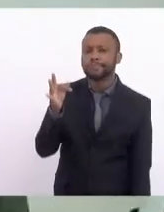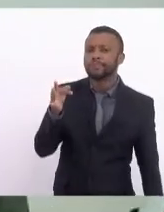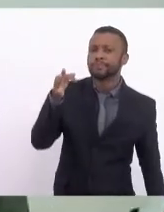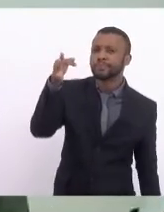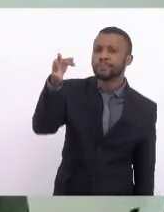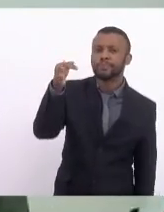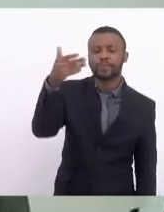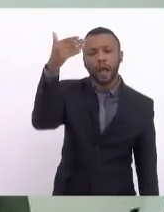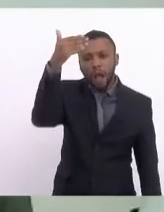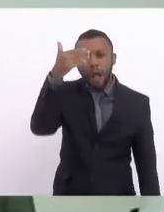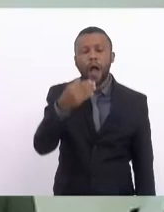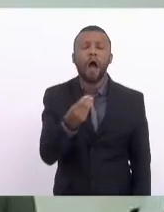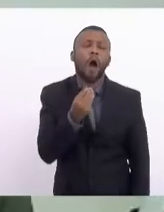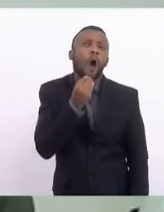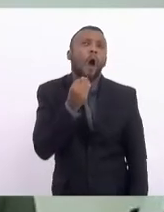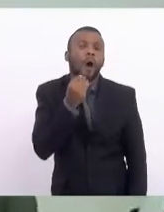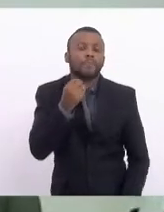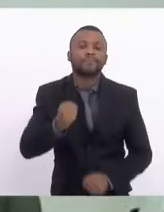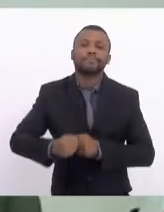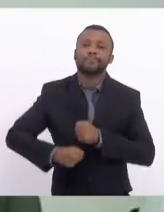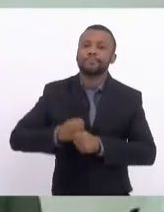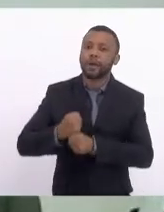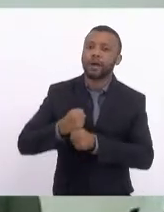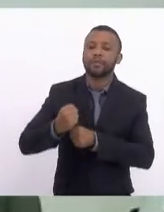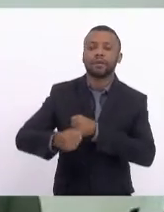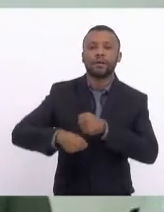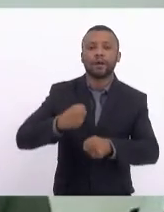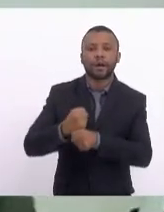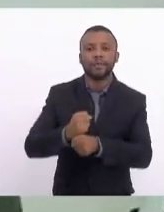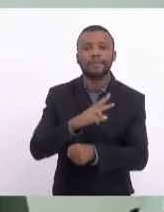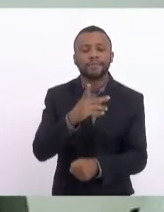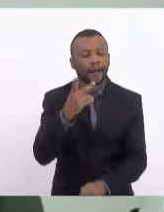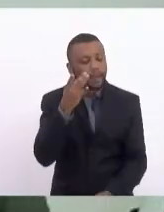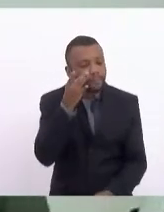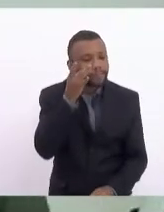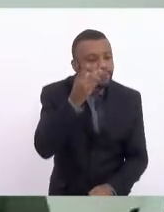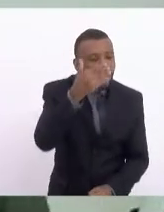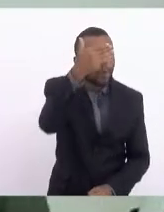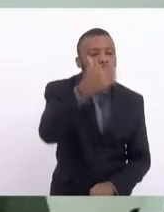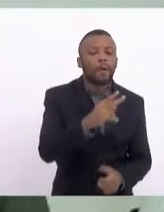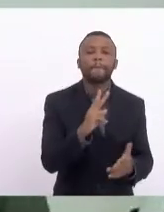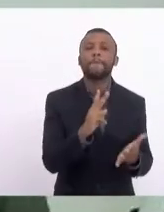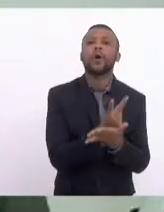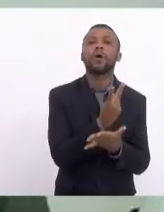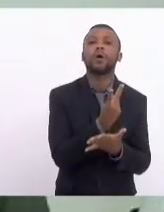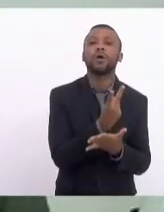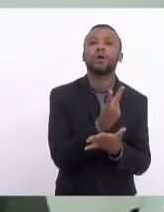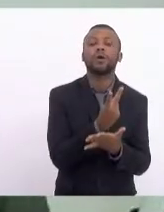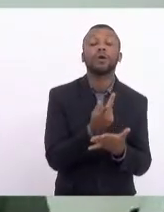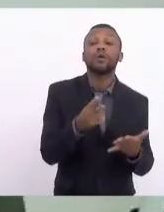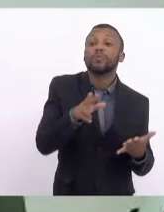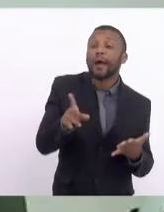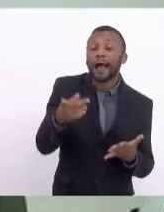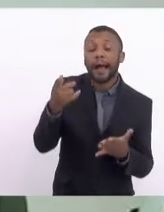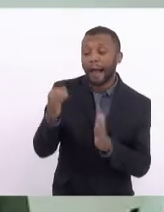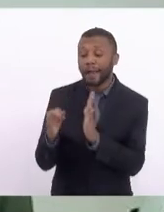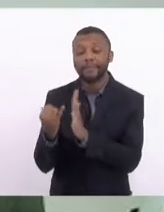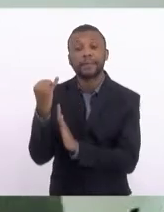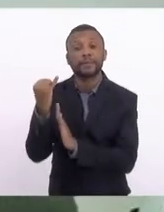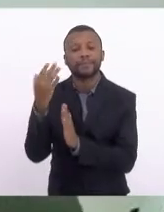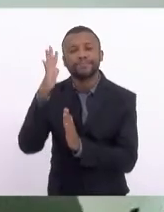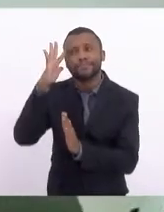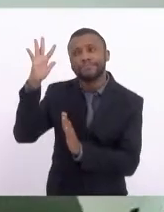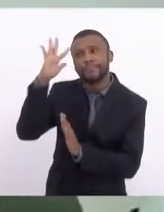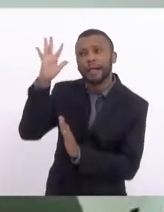evidente que ano a ano vai se verificar qual é a inflação real, e não a inflação lançada ali, que é